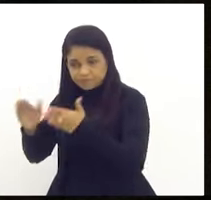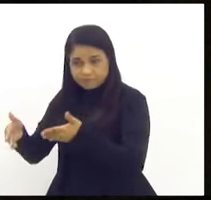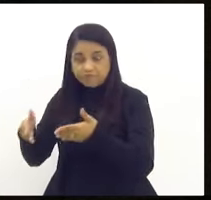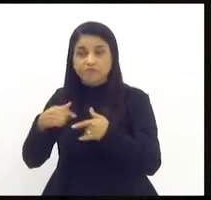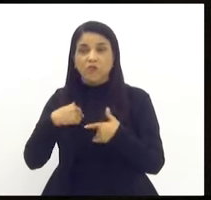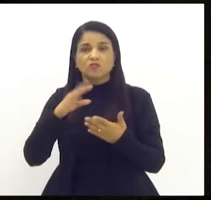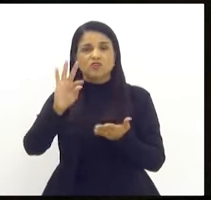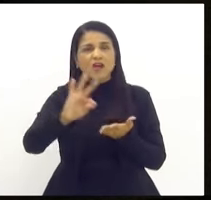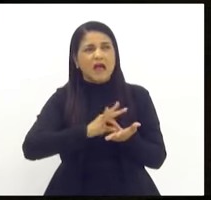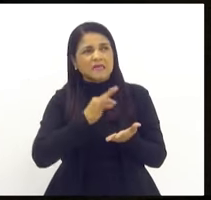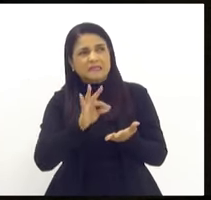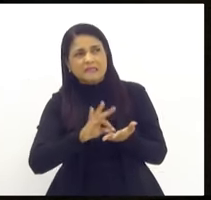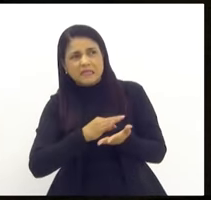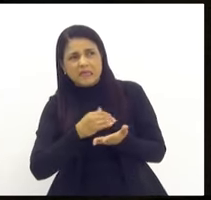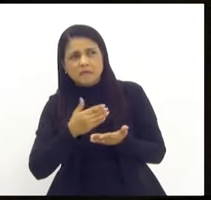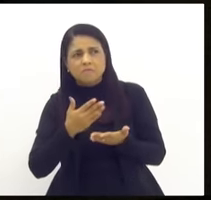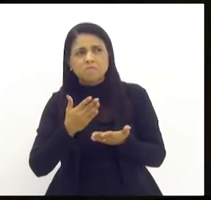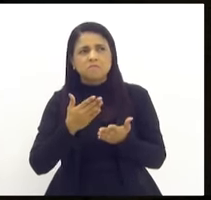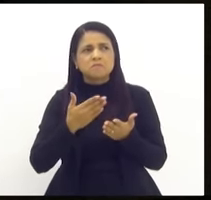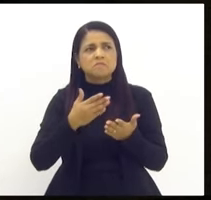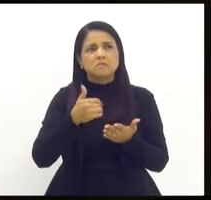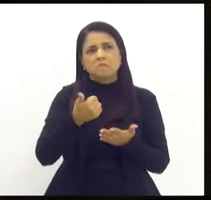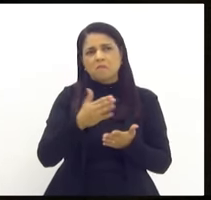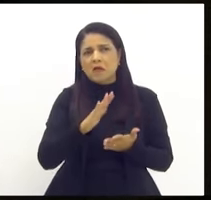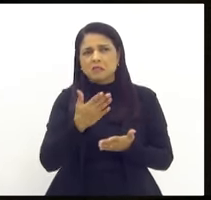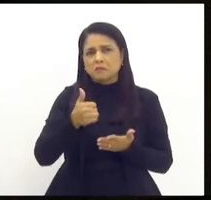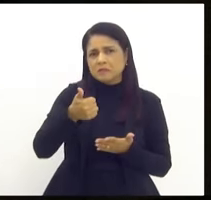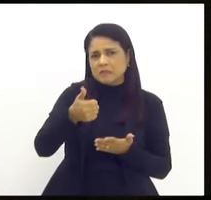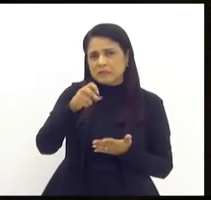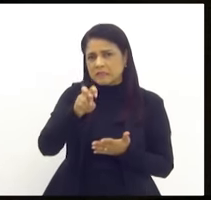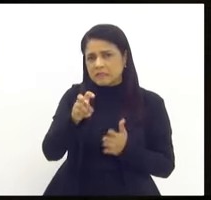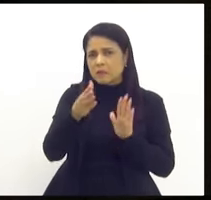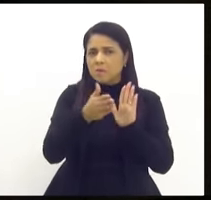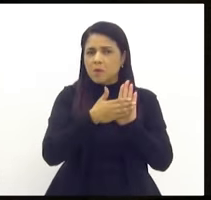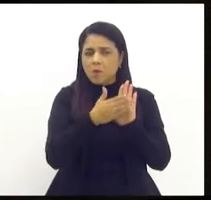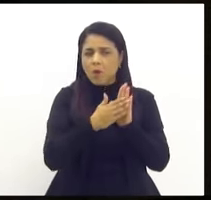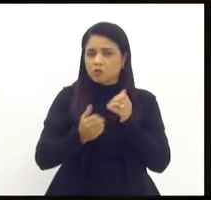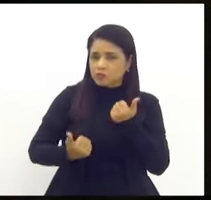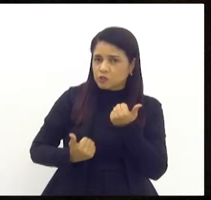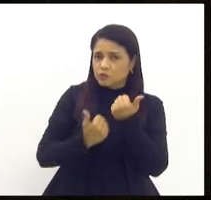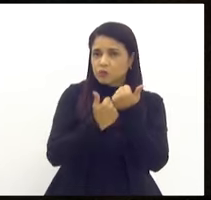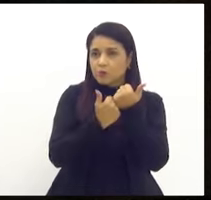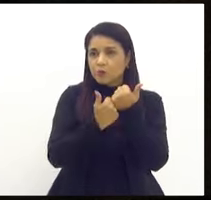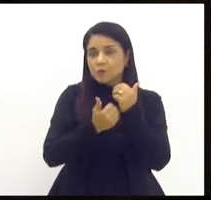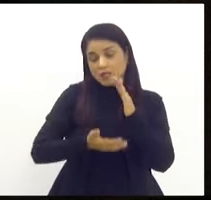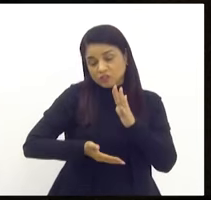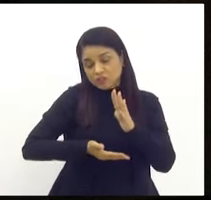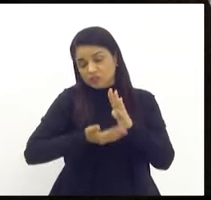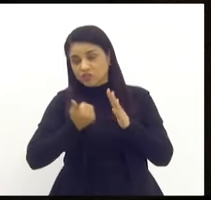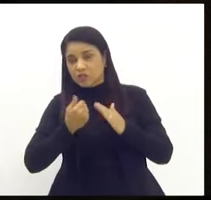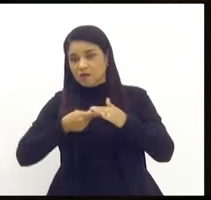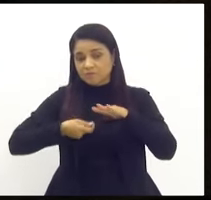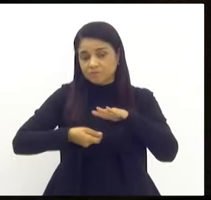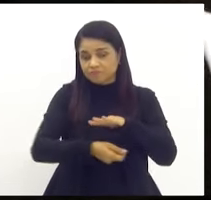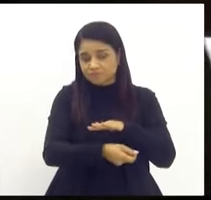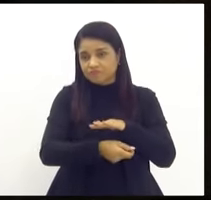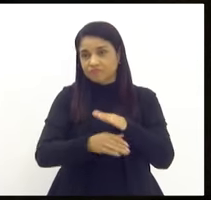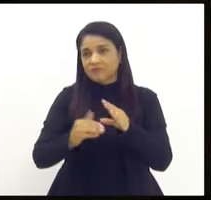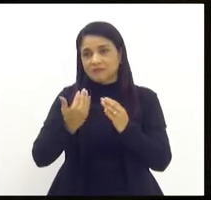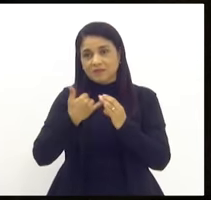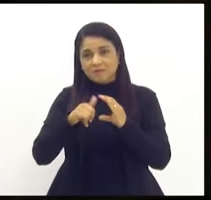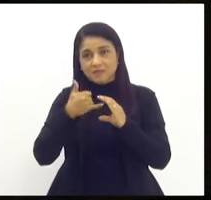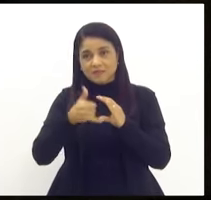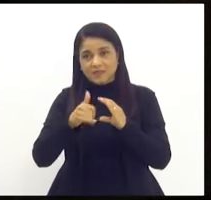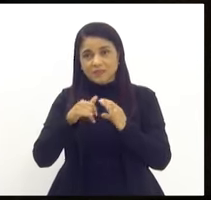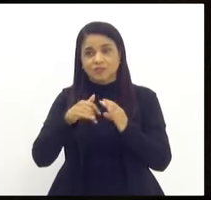umas umas 15 propostas de apoiamento retirar fundos da mensagem do